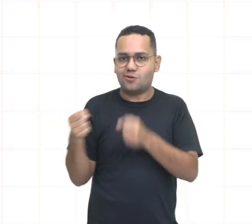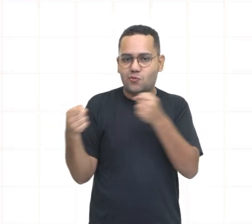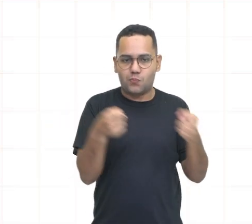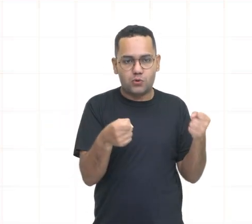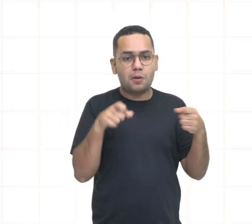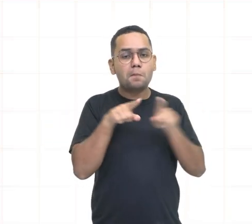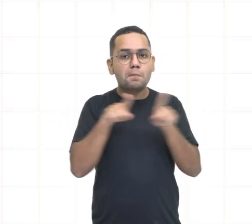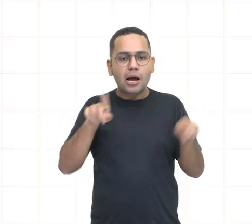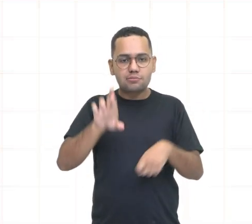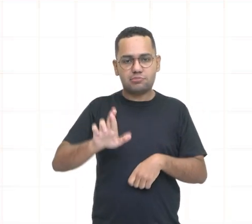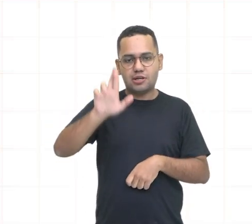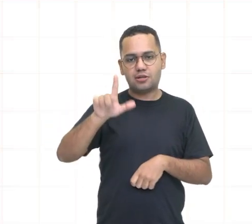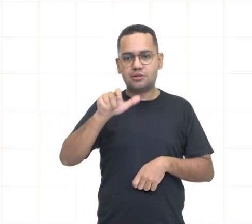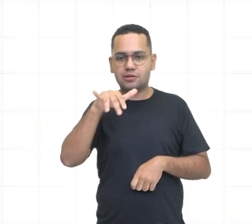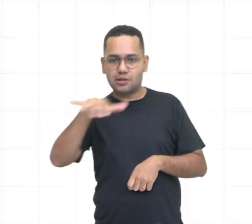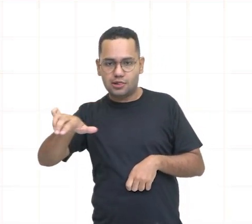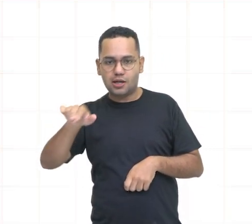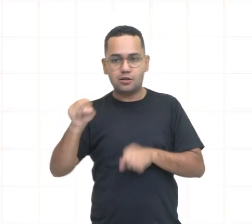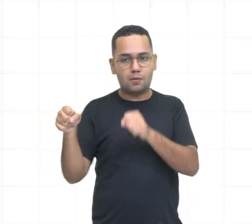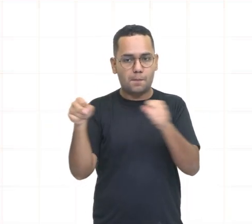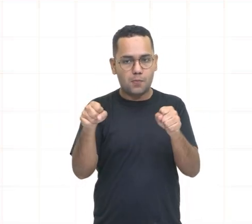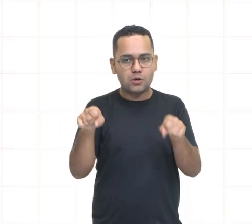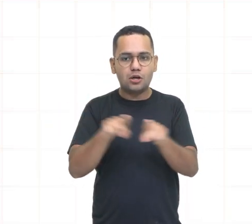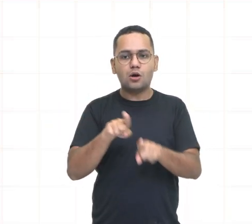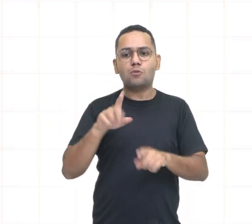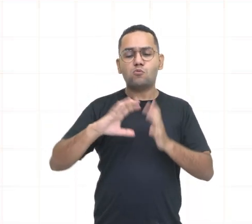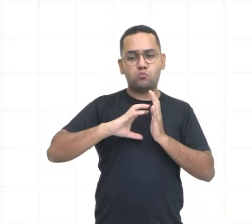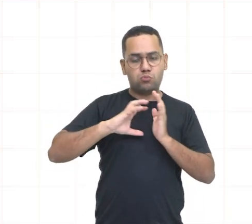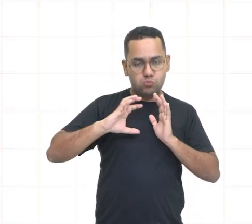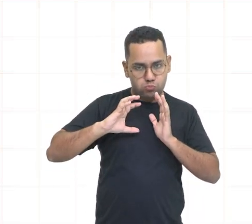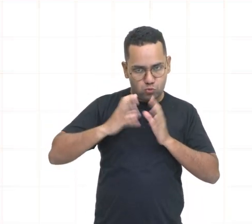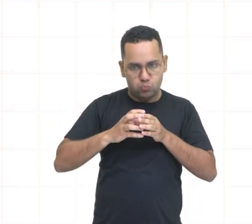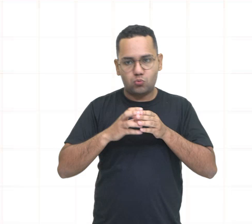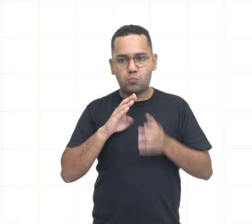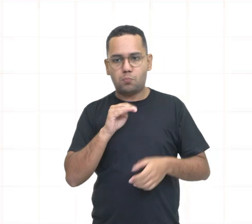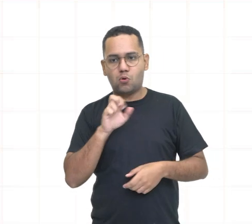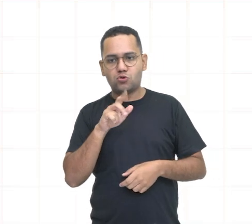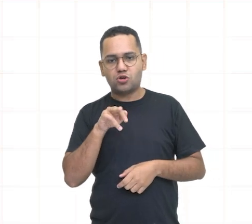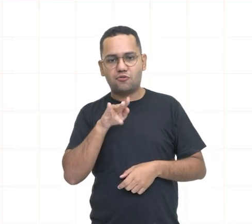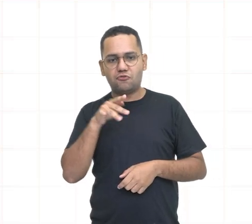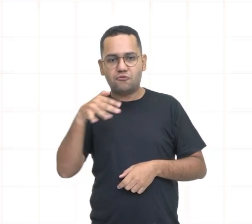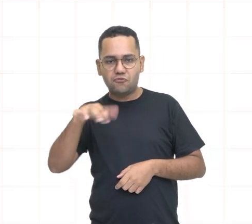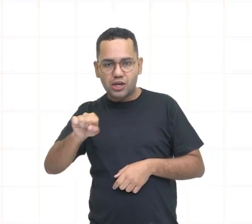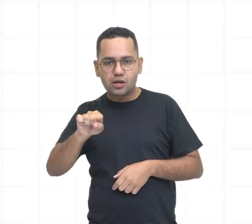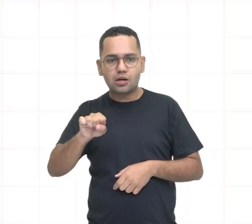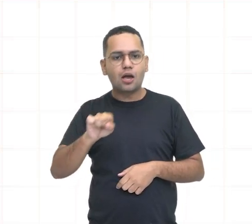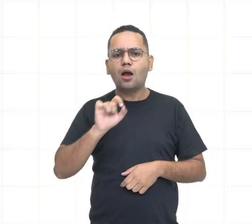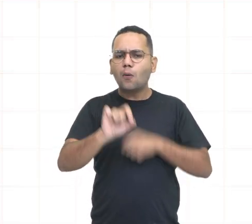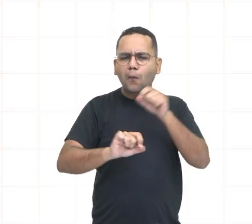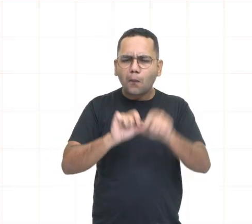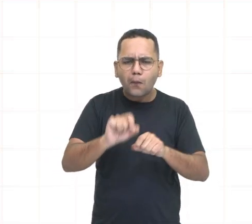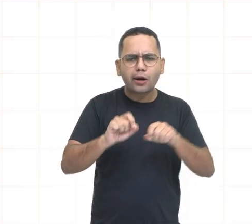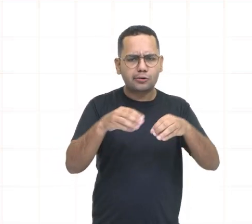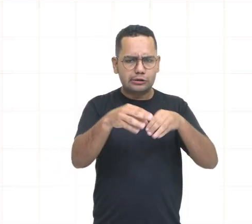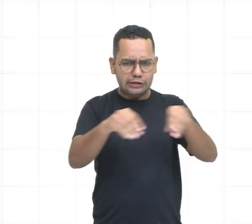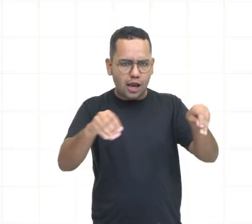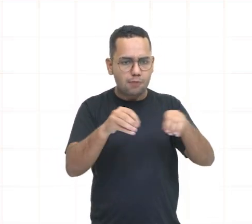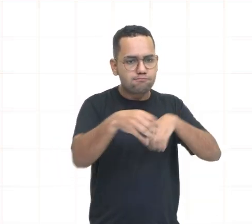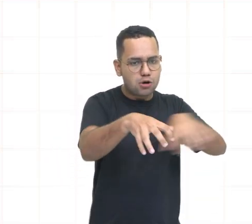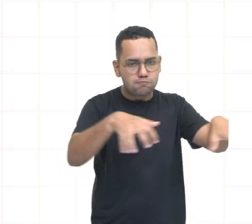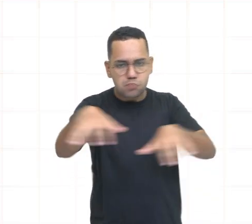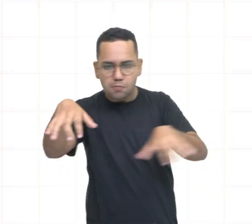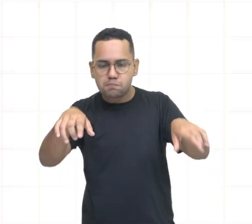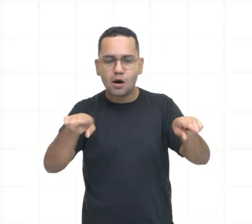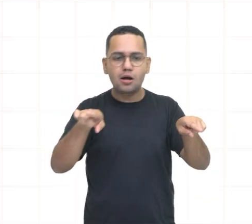os bancos, as estradas de ferro e as indústrias que passaram para o controle dos operários. Vamos então ver quais foram